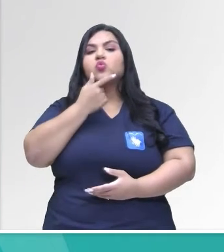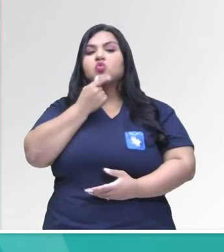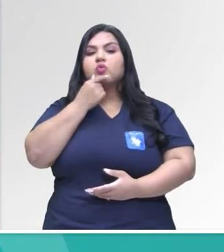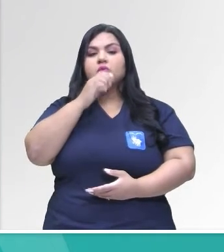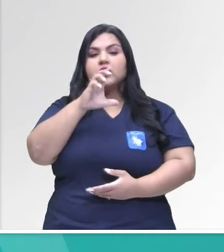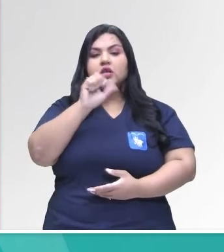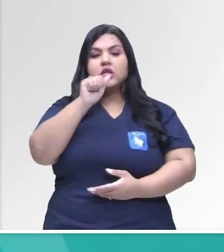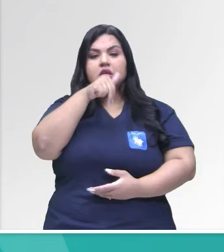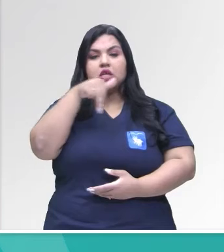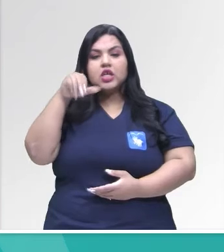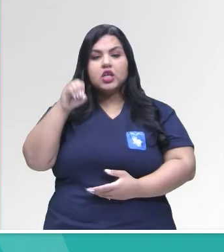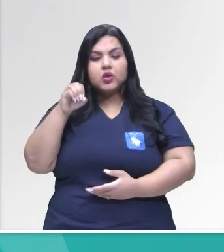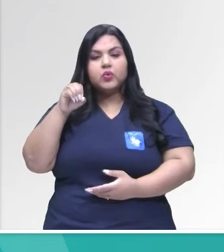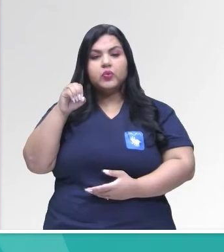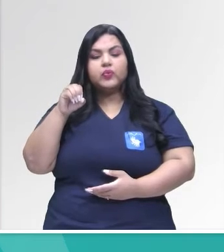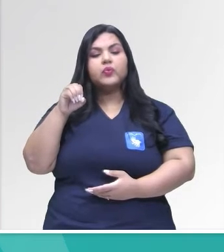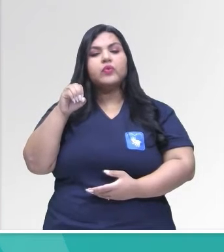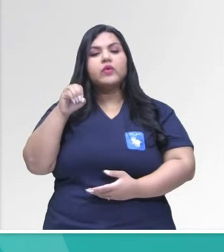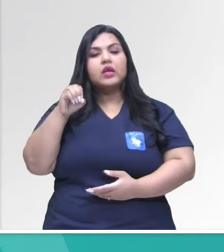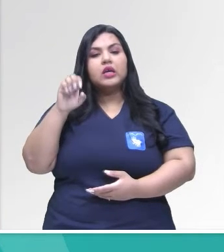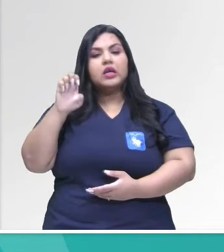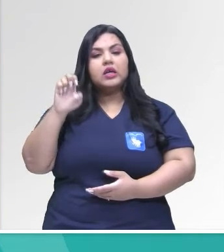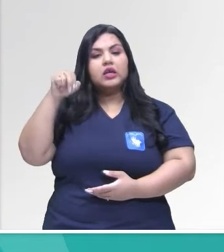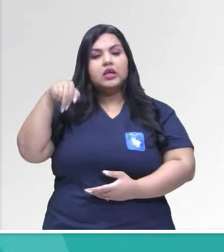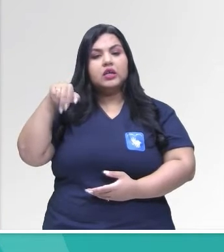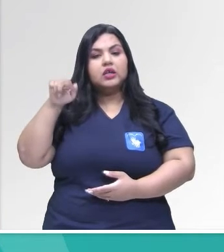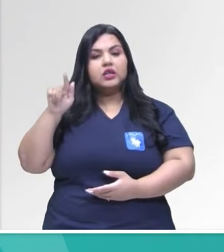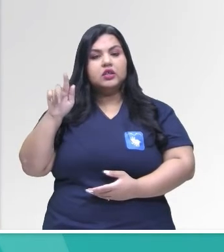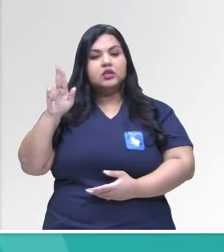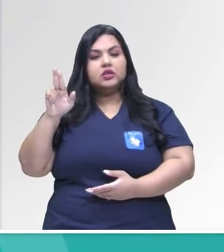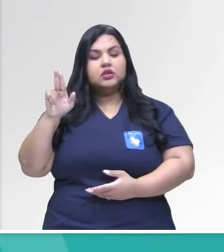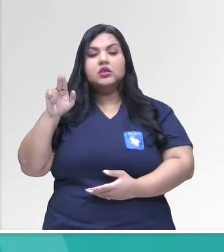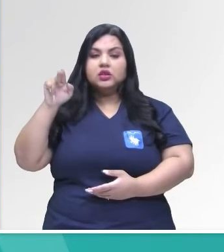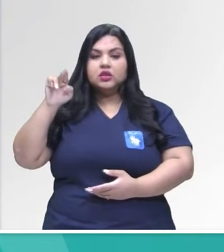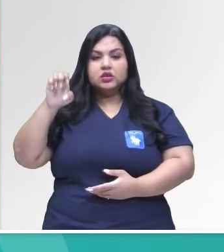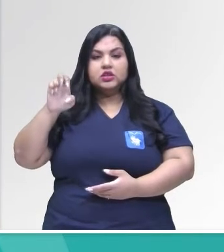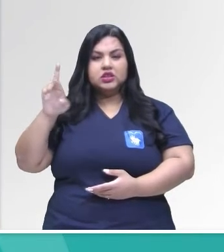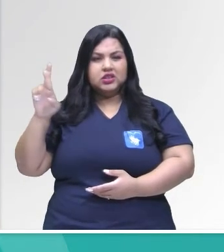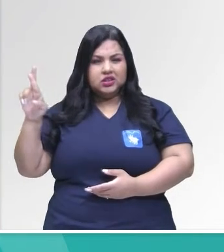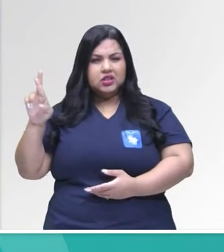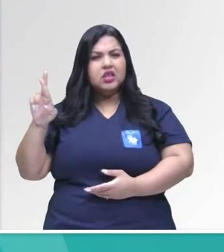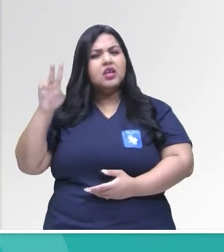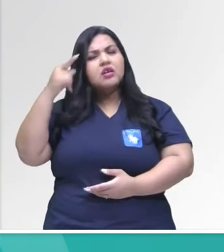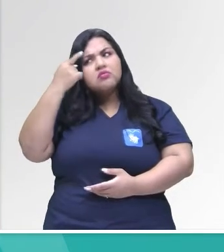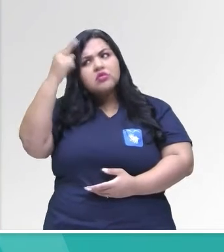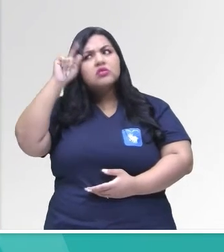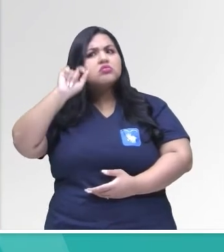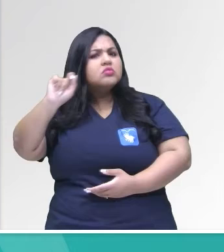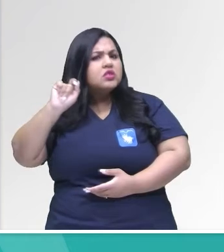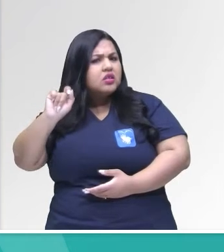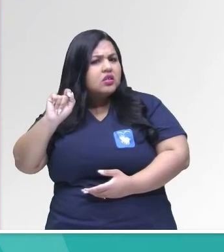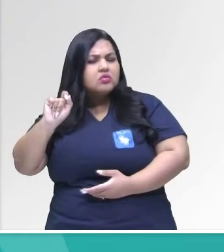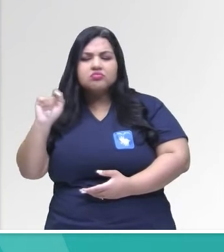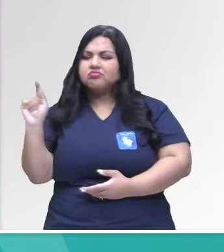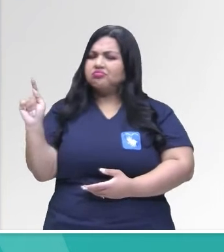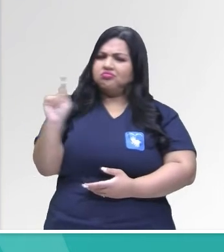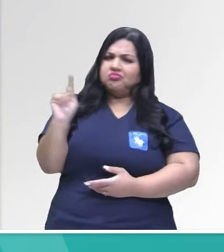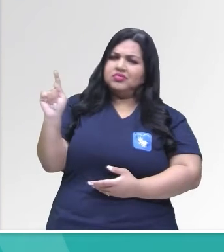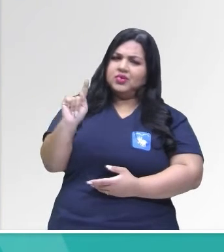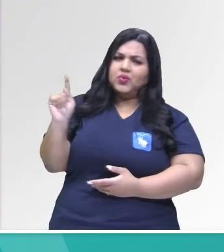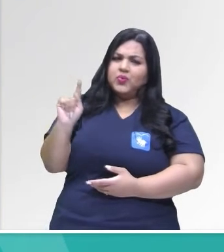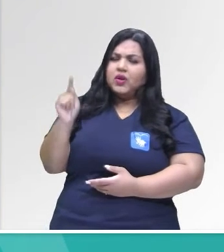voz passiva, o que a gente quer saber mesmo? A gente quer saber quem praticou a ação? Não, a gente não